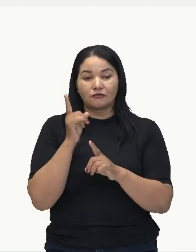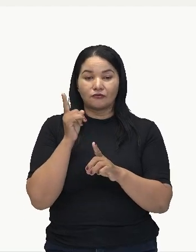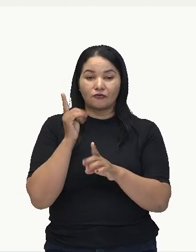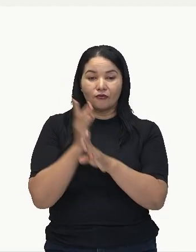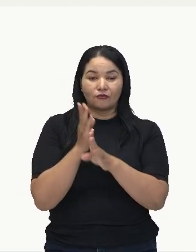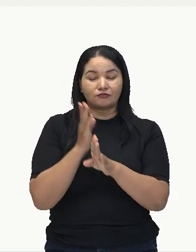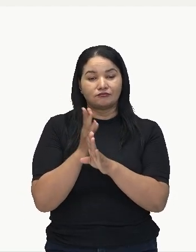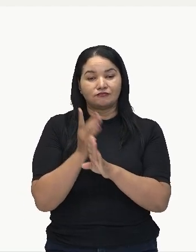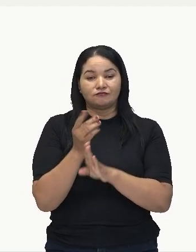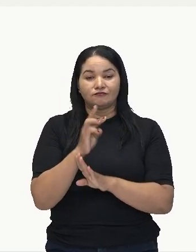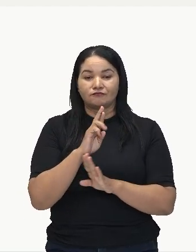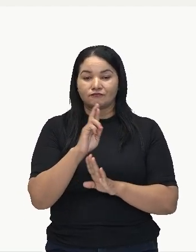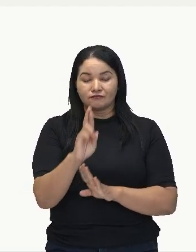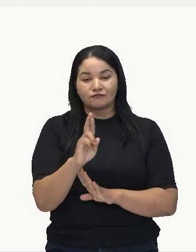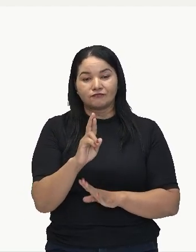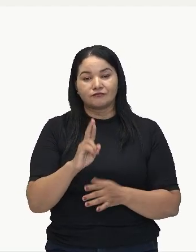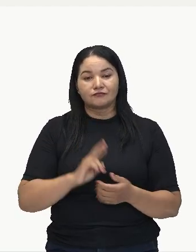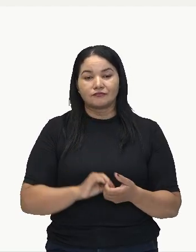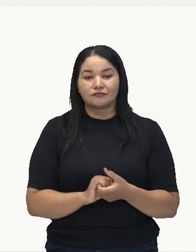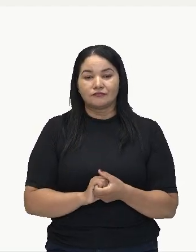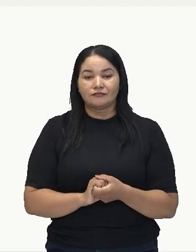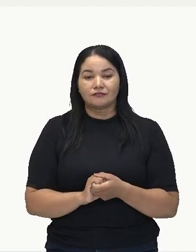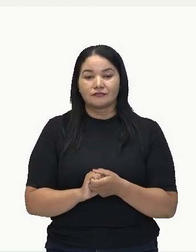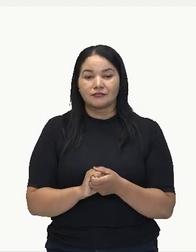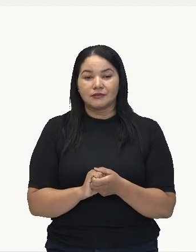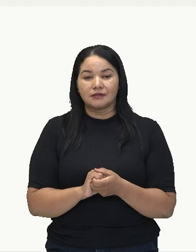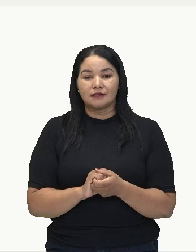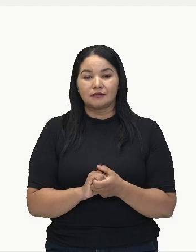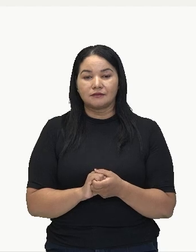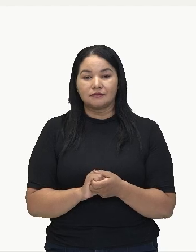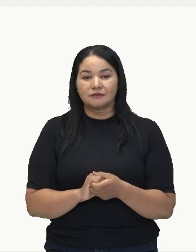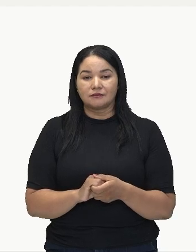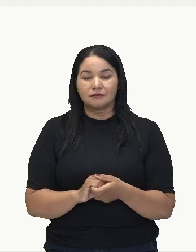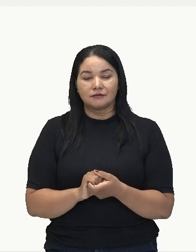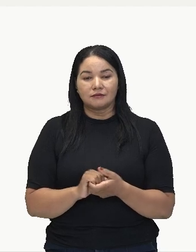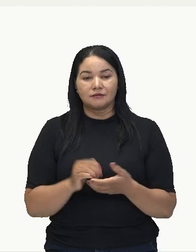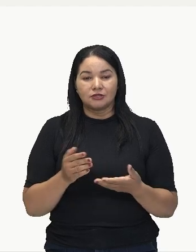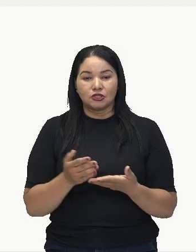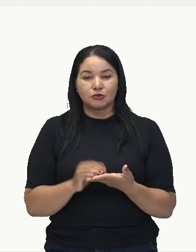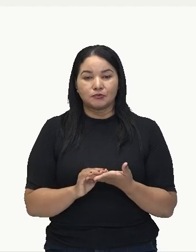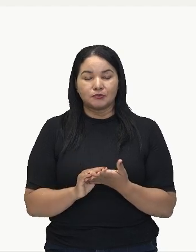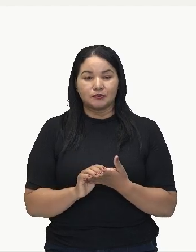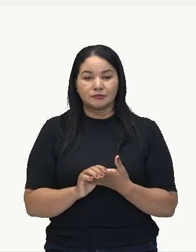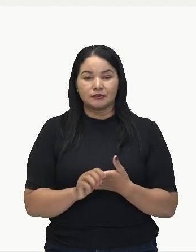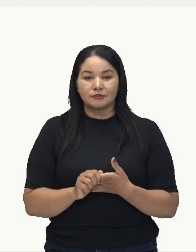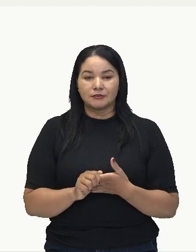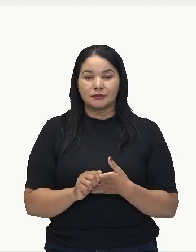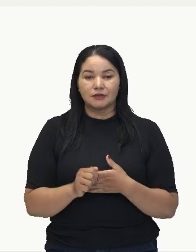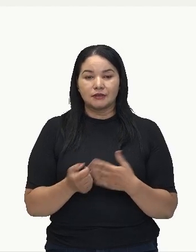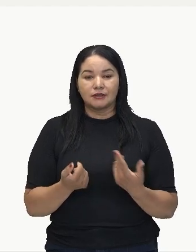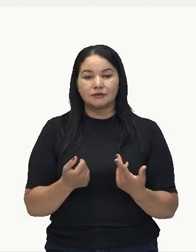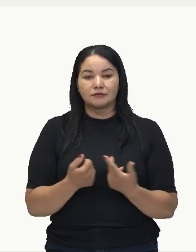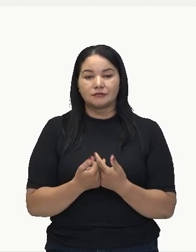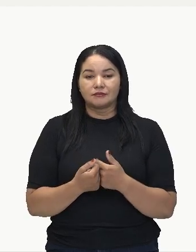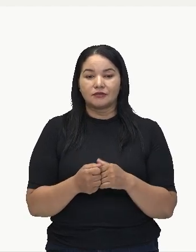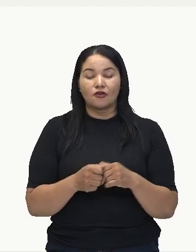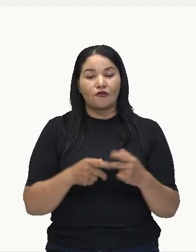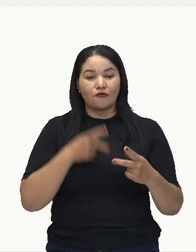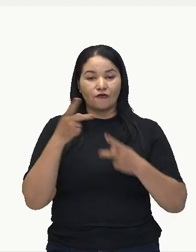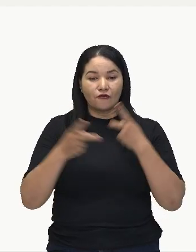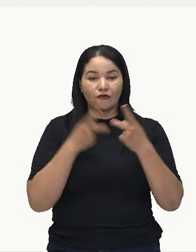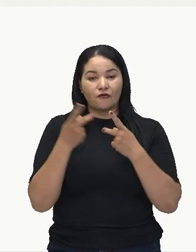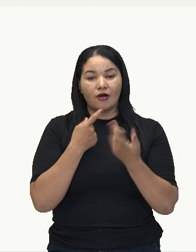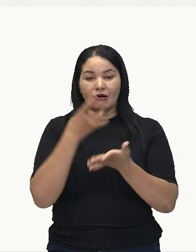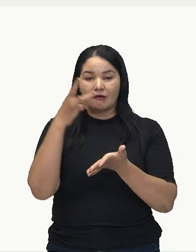né, com o café. Háblame la verdad, por favor. Claro,